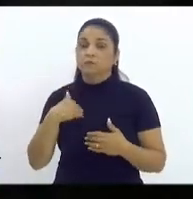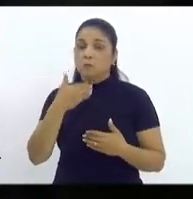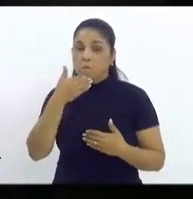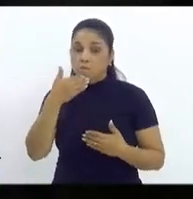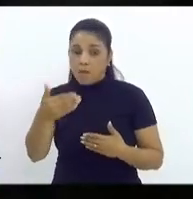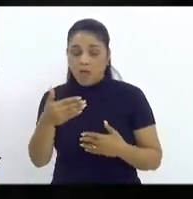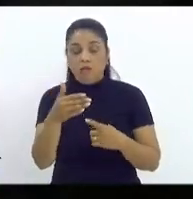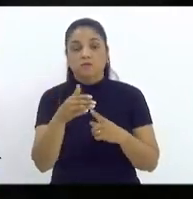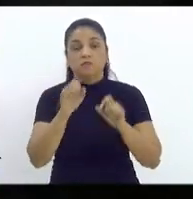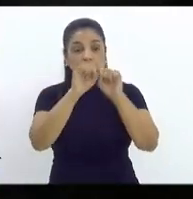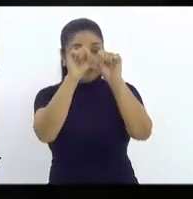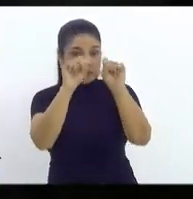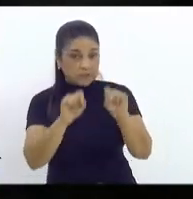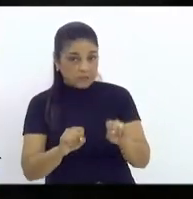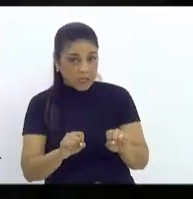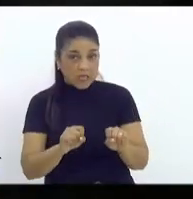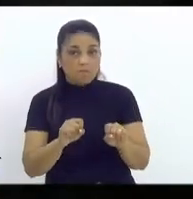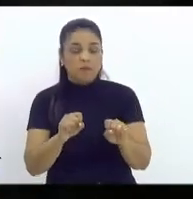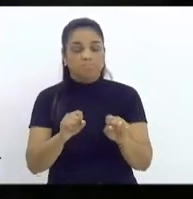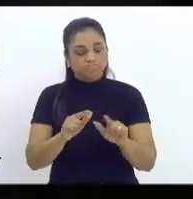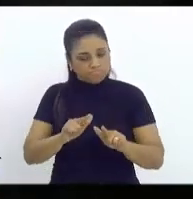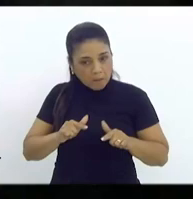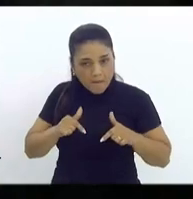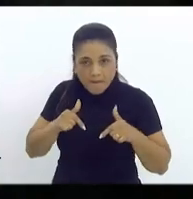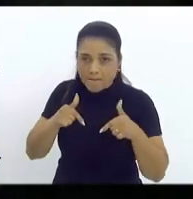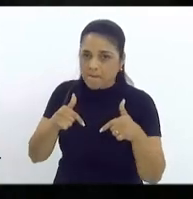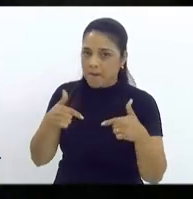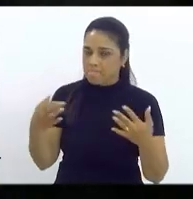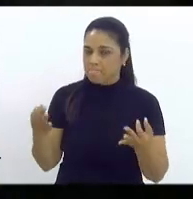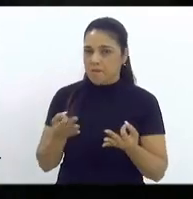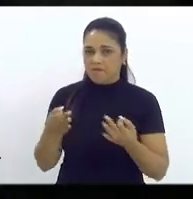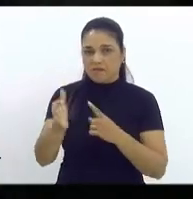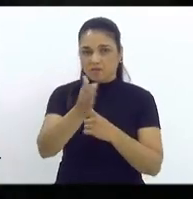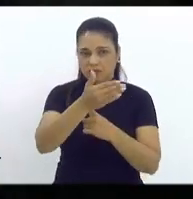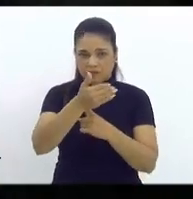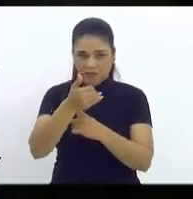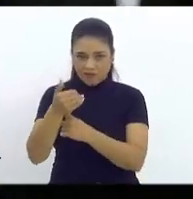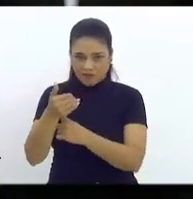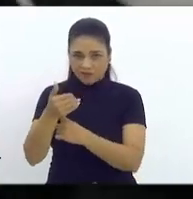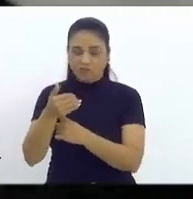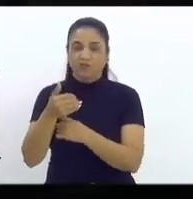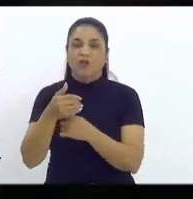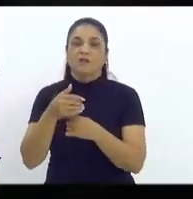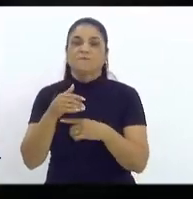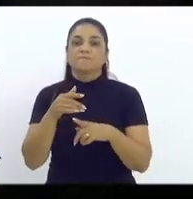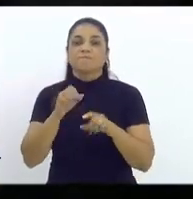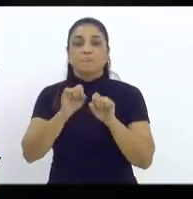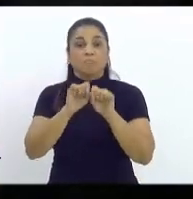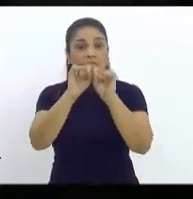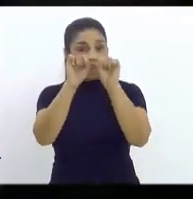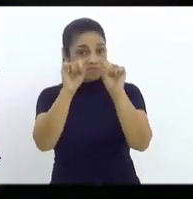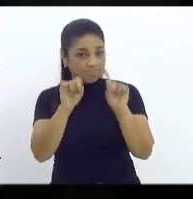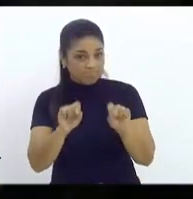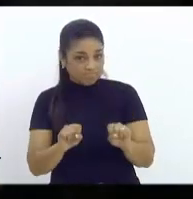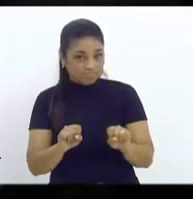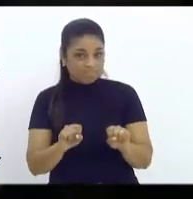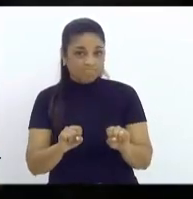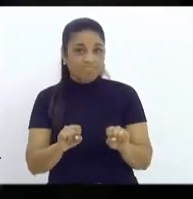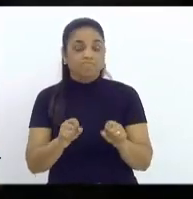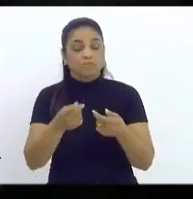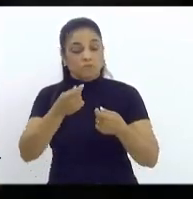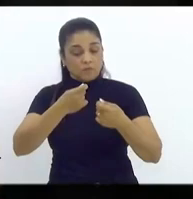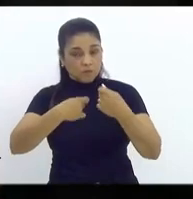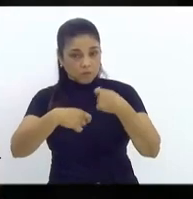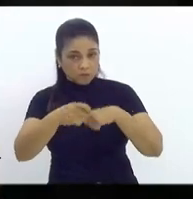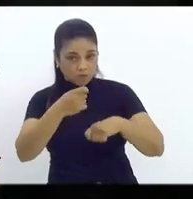que é um sistema ainda mais eficiente. Mas hoje é viável. O sistema é um sistema que